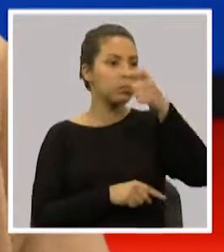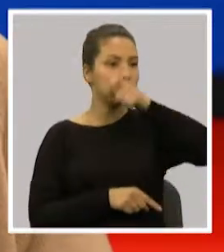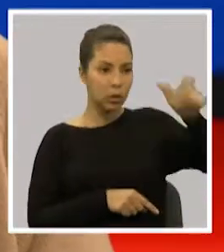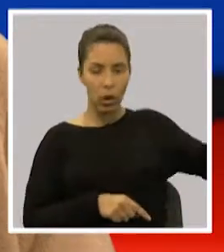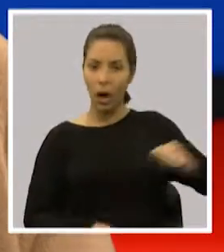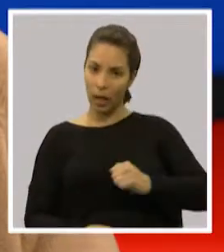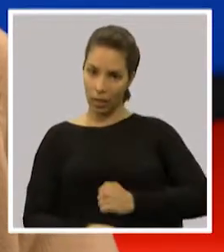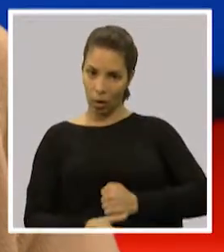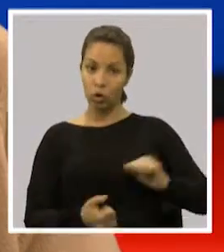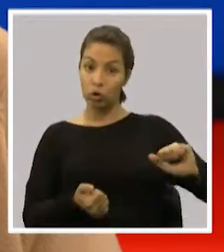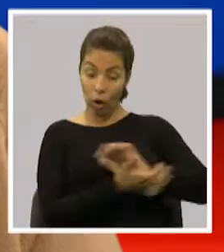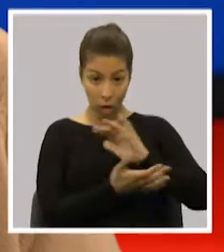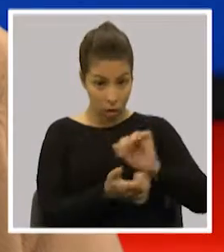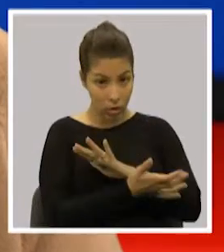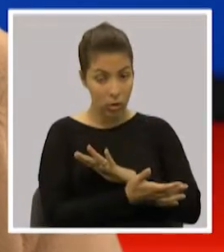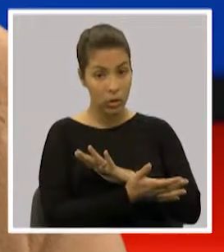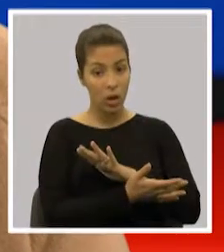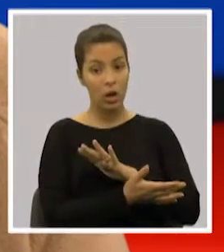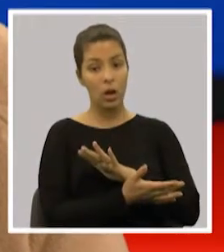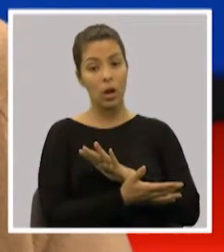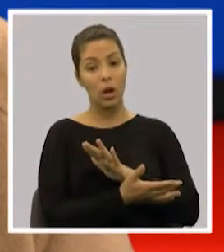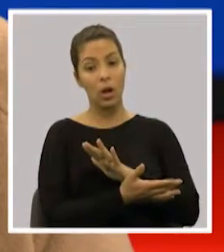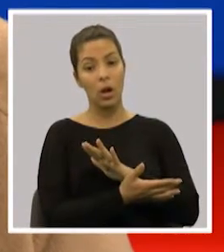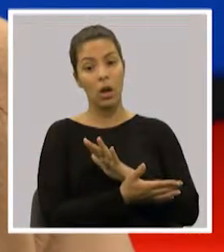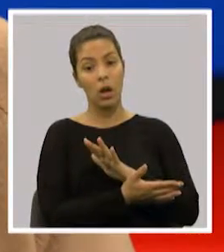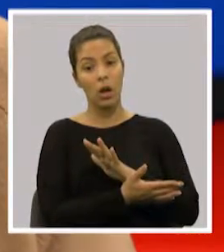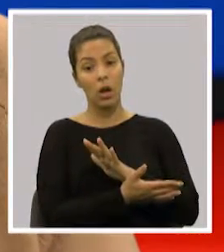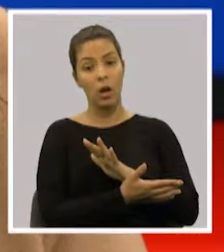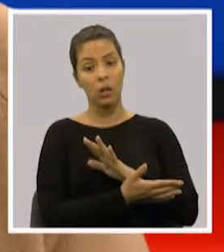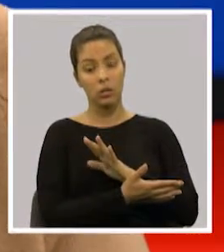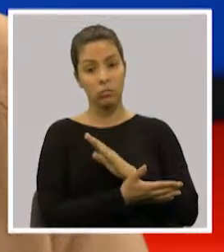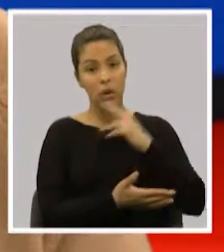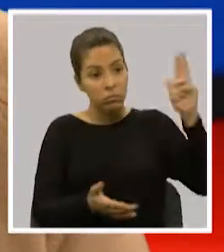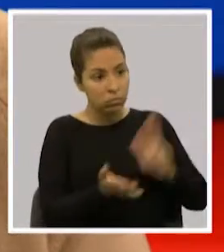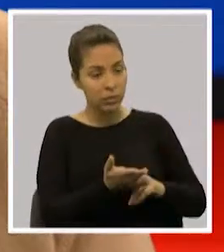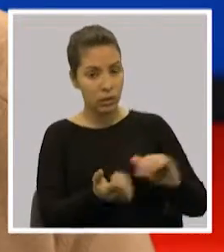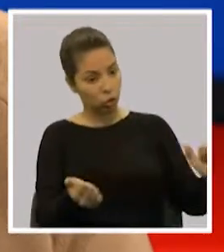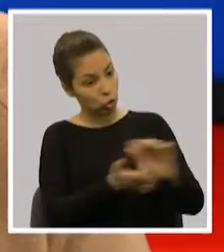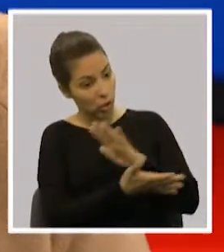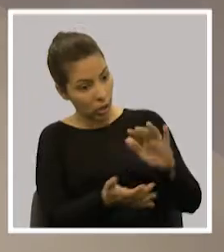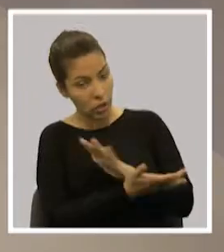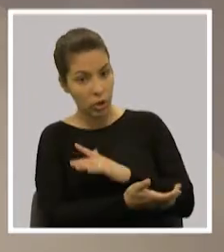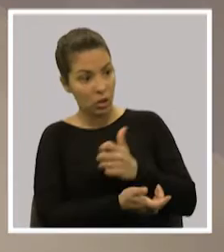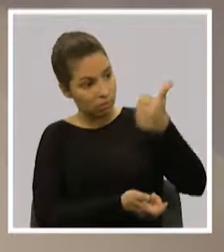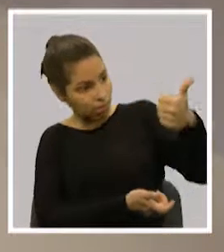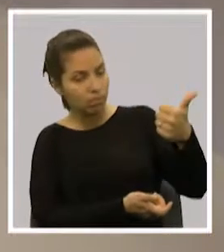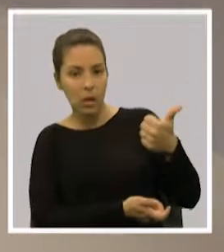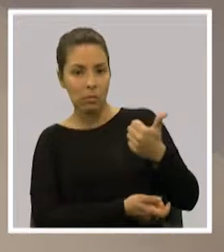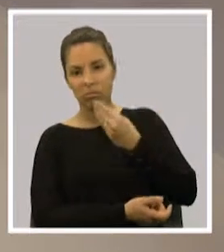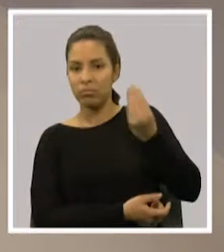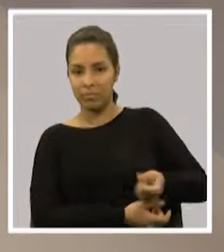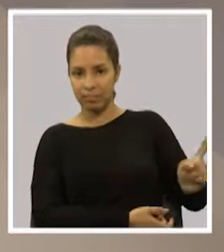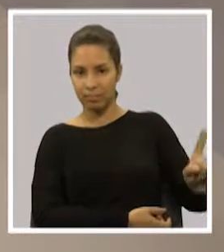assim, jornalistas que que não são bons jornalistas, segundo o meu critério, portanto,